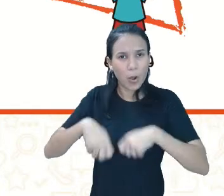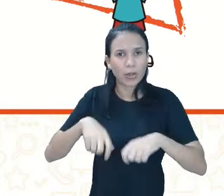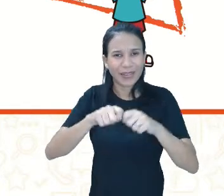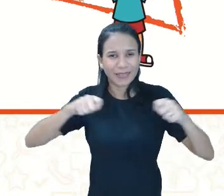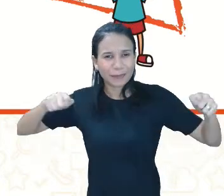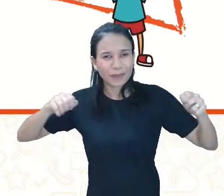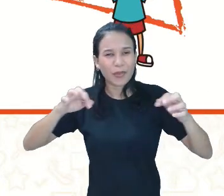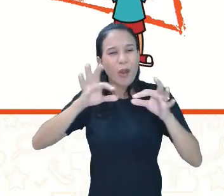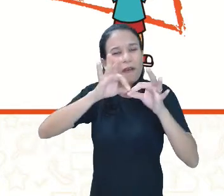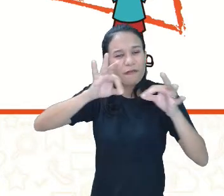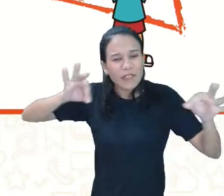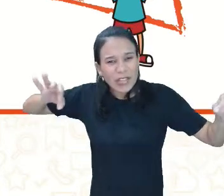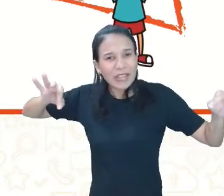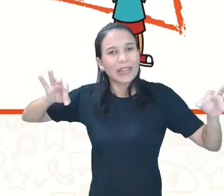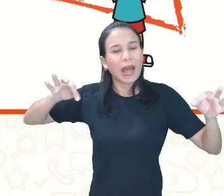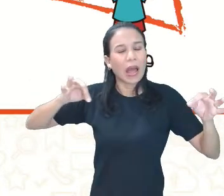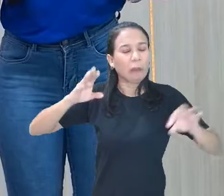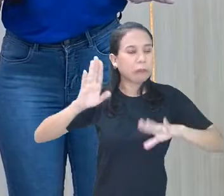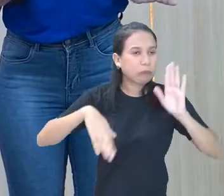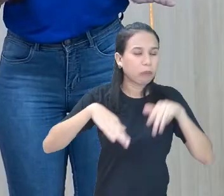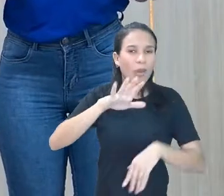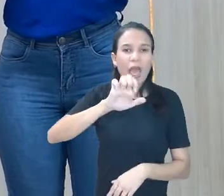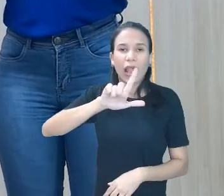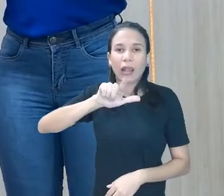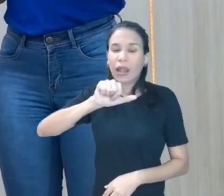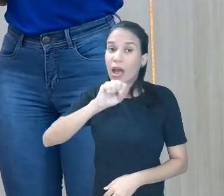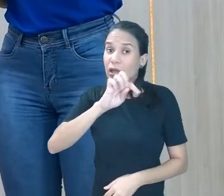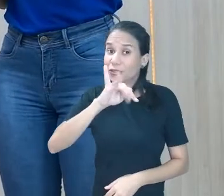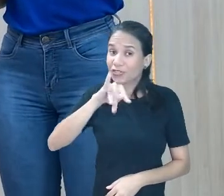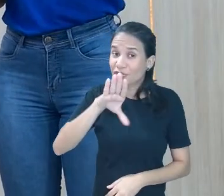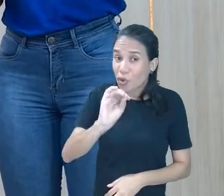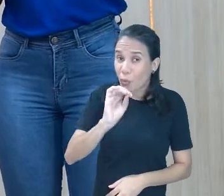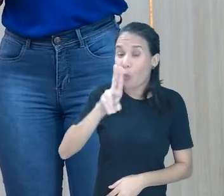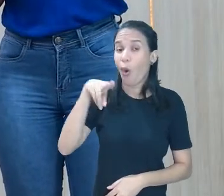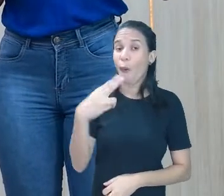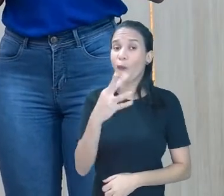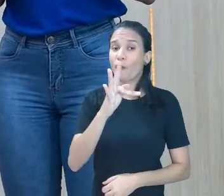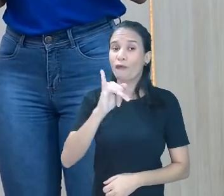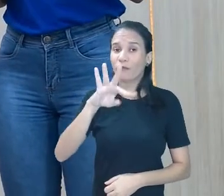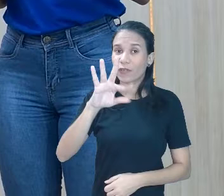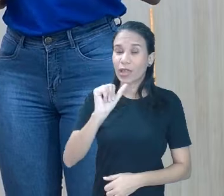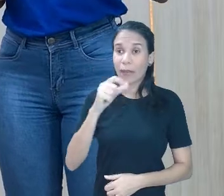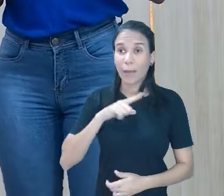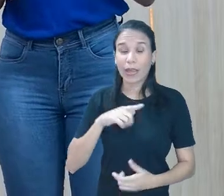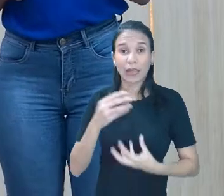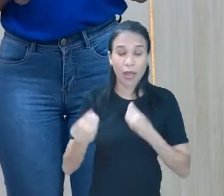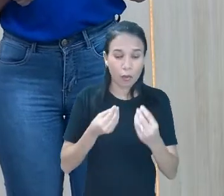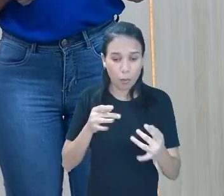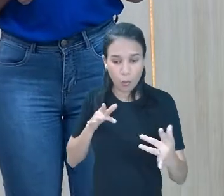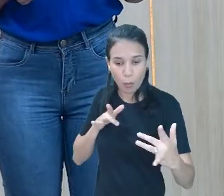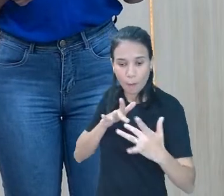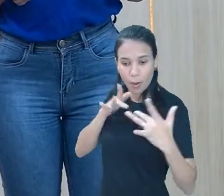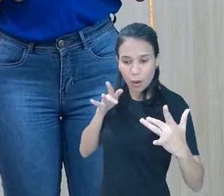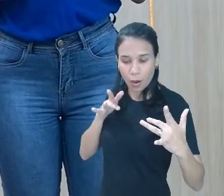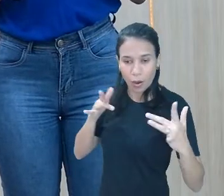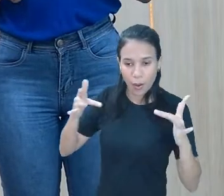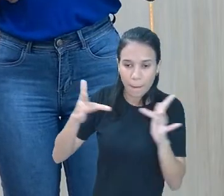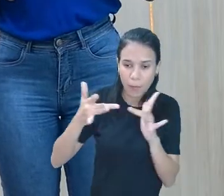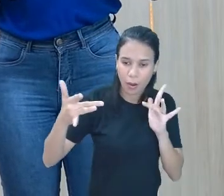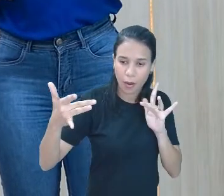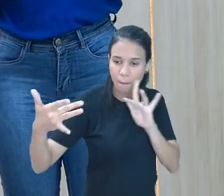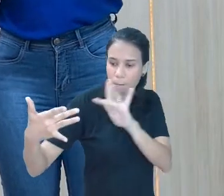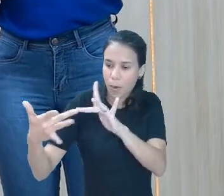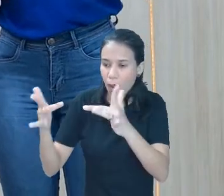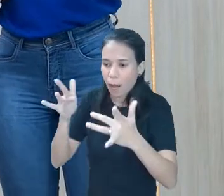pode ser uma fitinha, como vocês acharem melhor. Mas que eles criem essa teia, né, essa teia de amigos, e